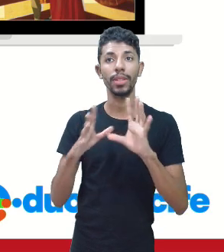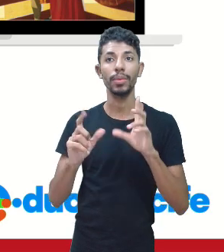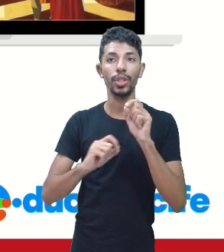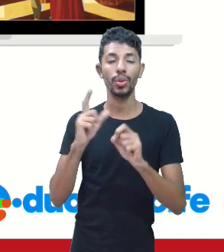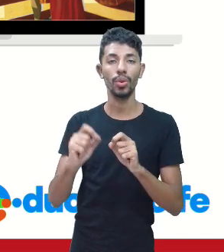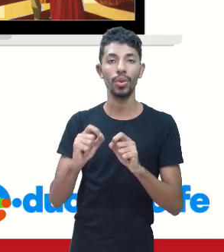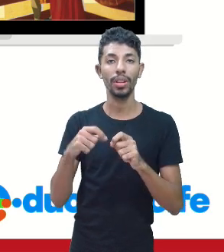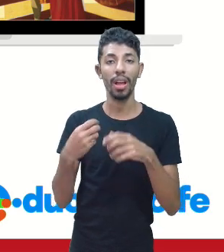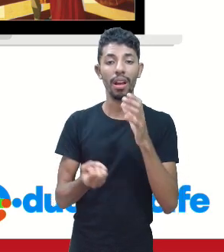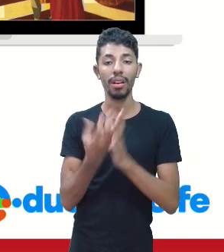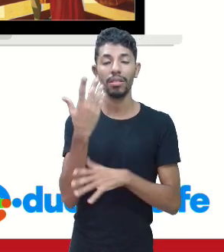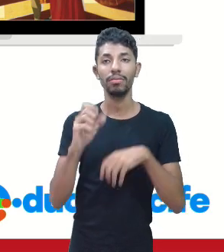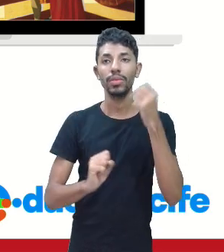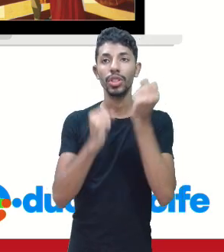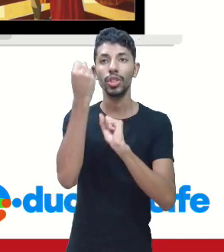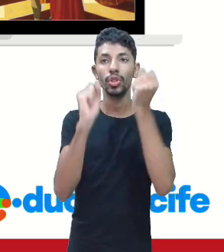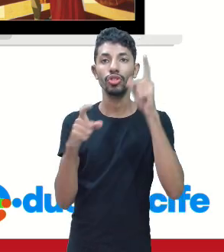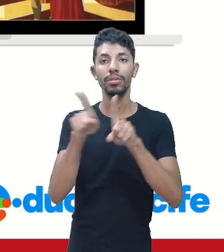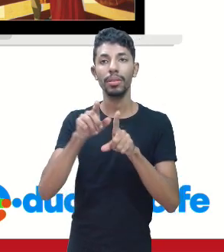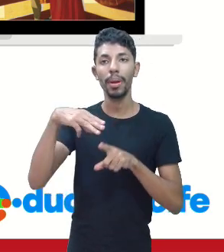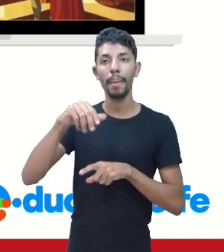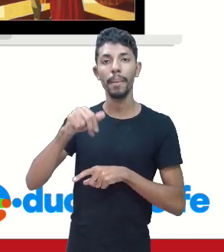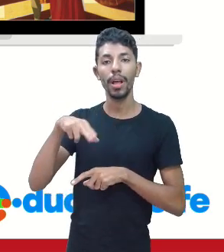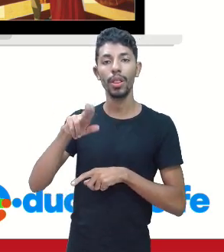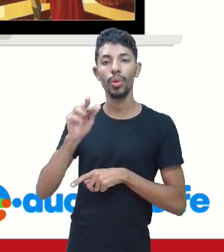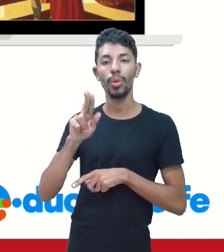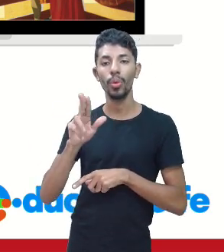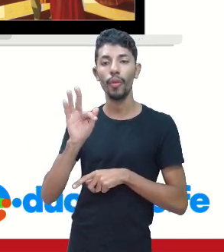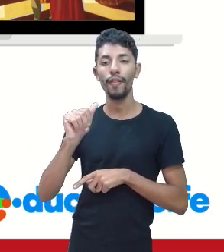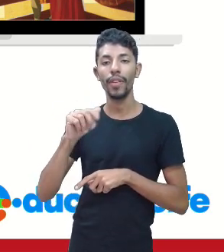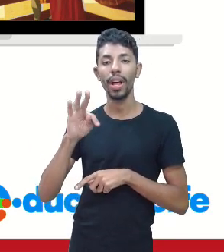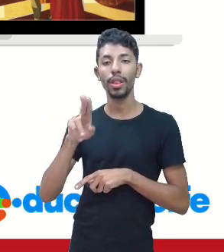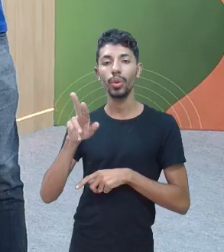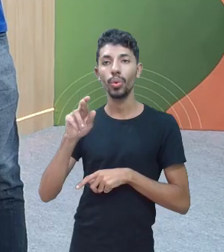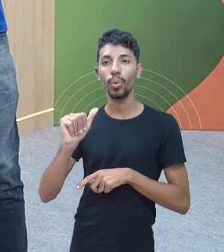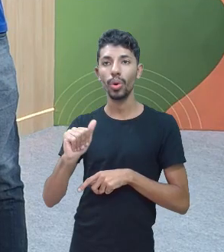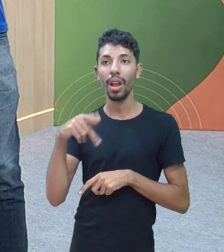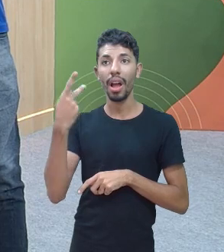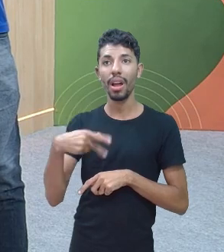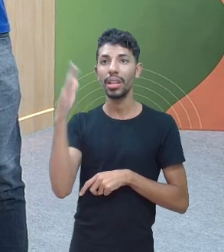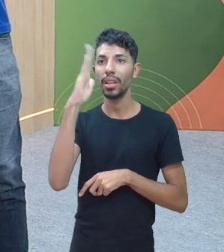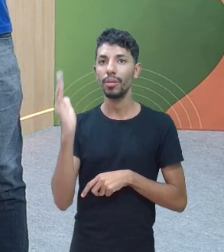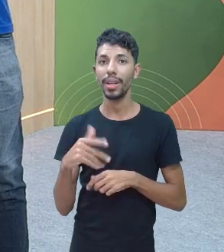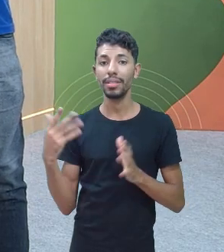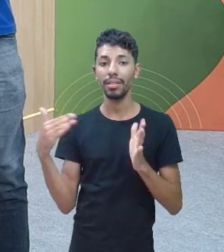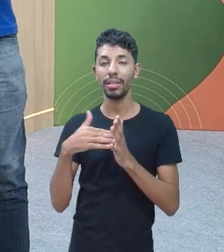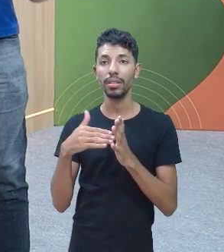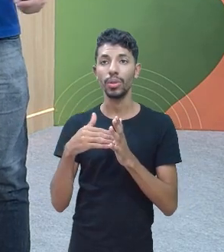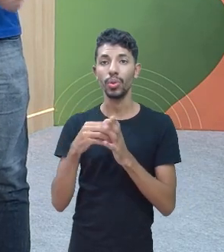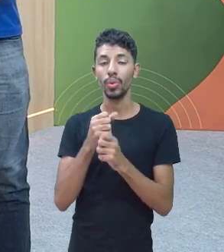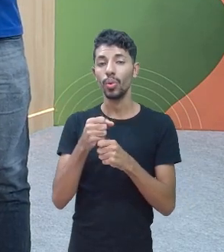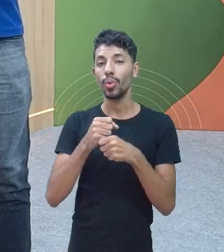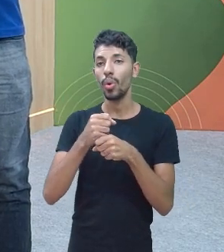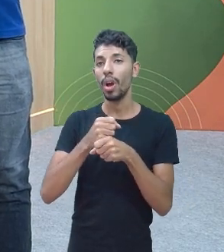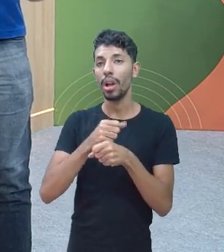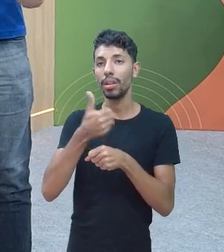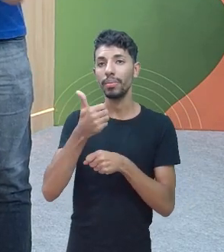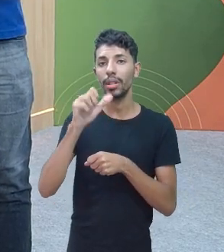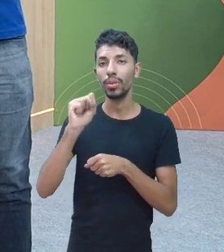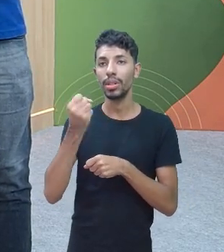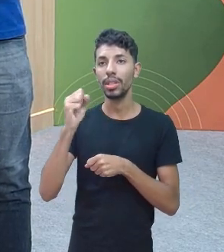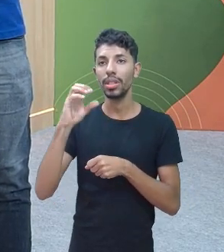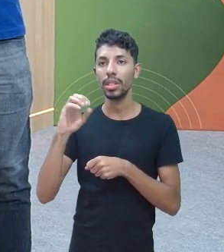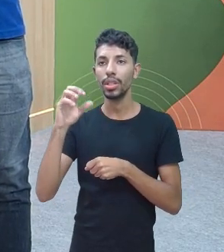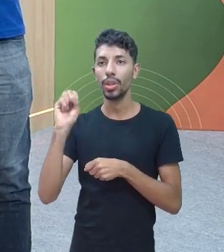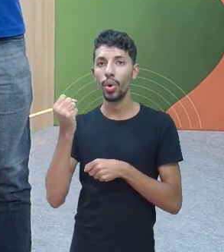de indústria e manufaturas no Brasil em 1808. Veja, até então era proibido aqui no Brasil ter uma máquina para, né, fabricar